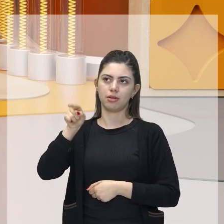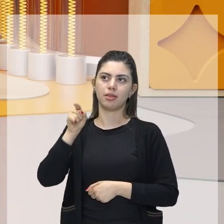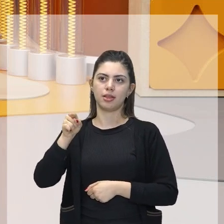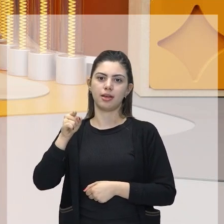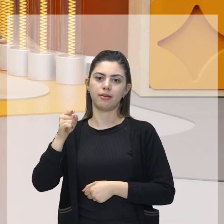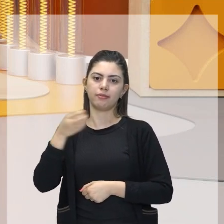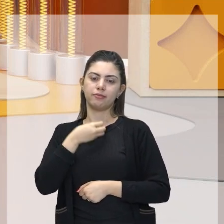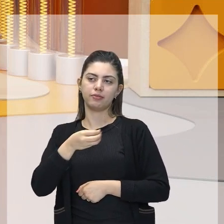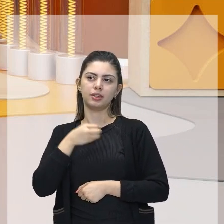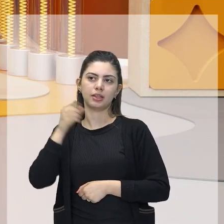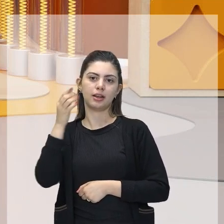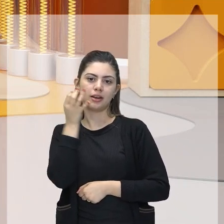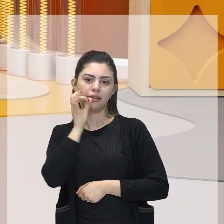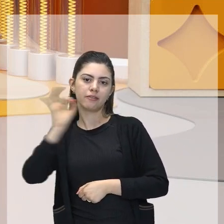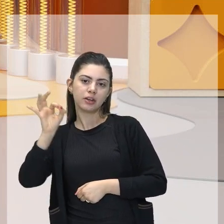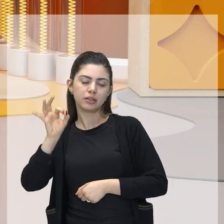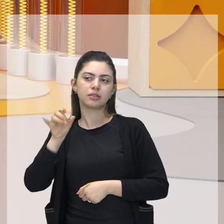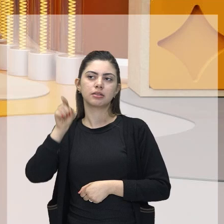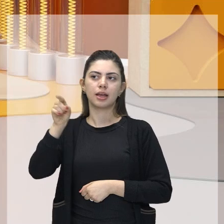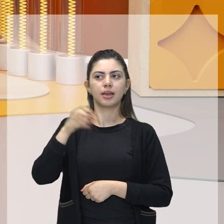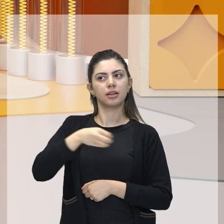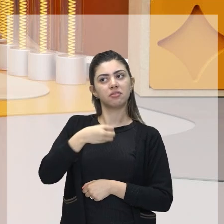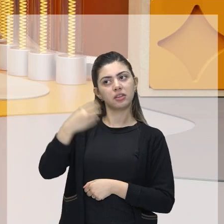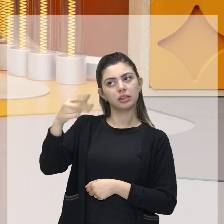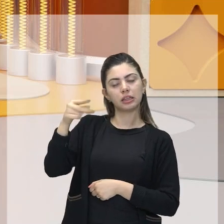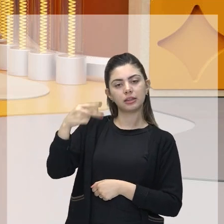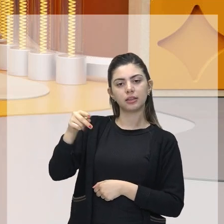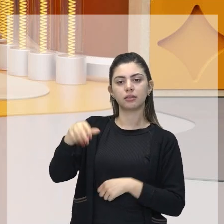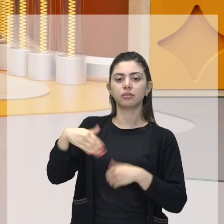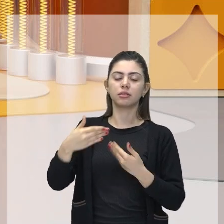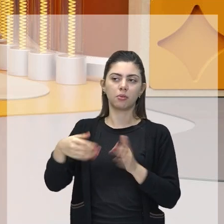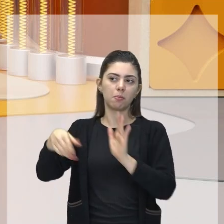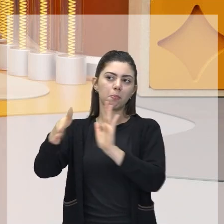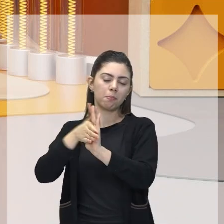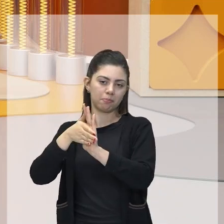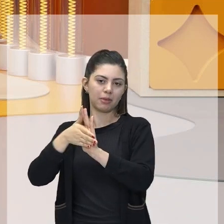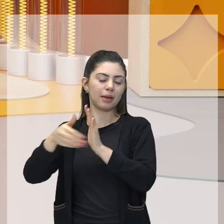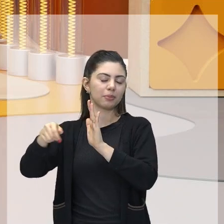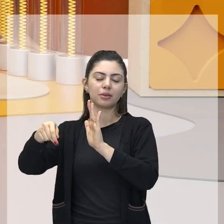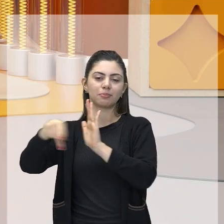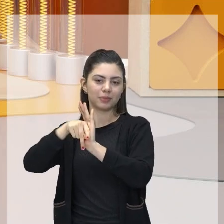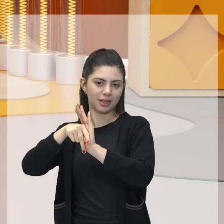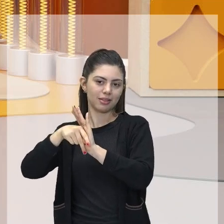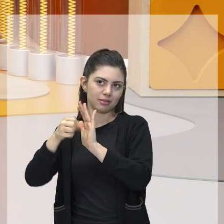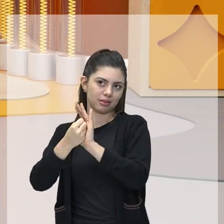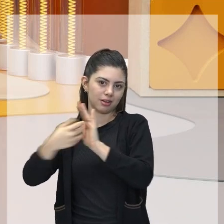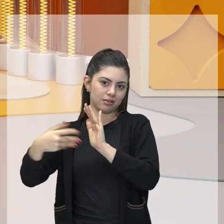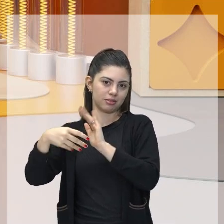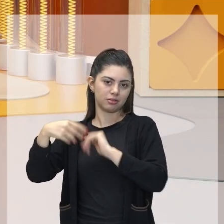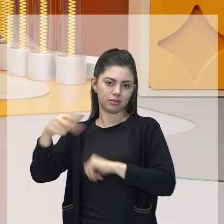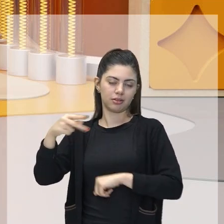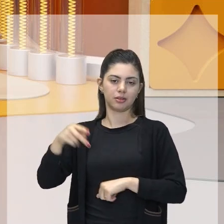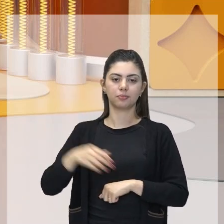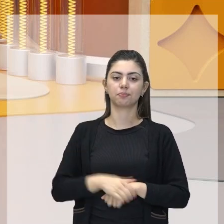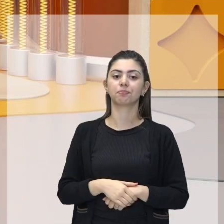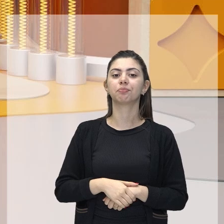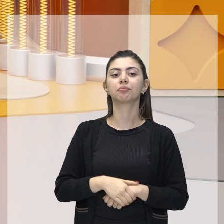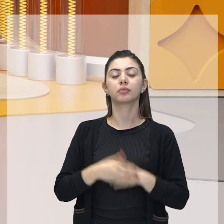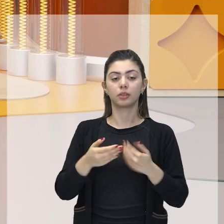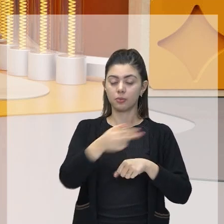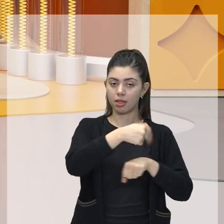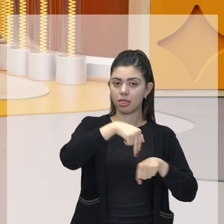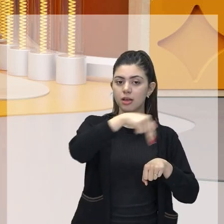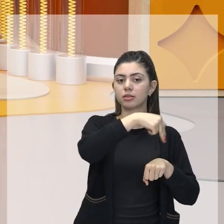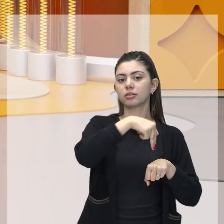se identifica com a história ali da França e tudo mais, pertence a essa característica, né? Pessoal, toda nação, ela também